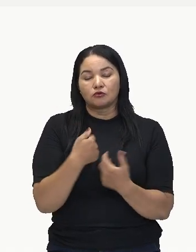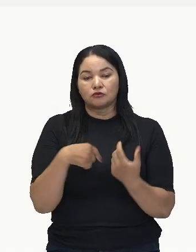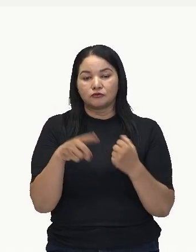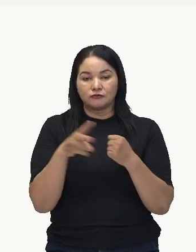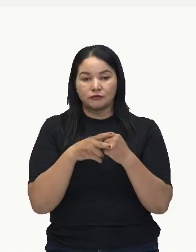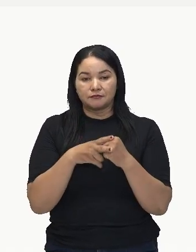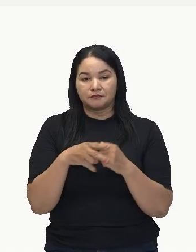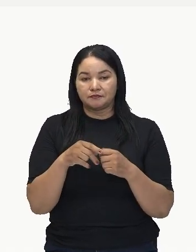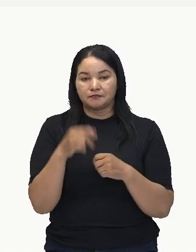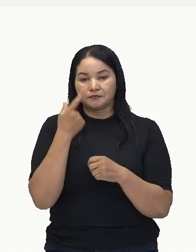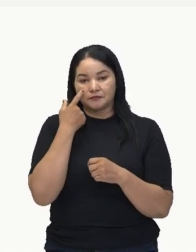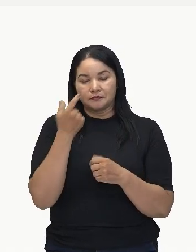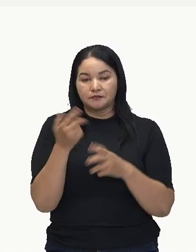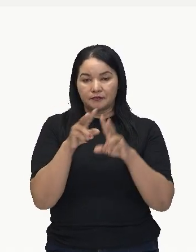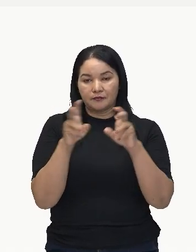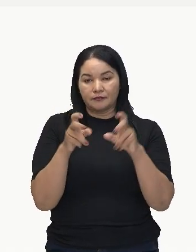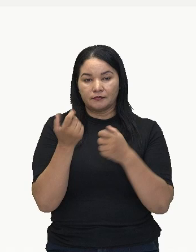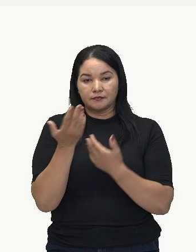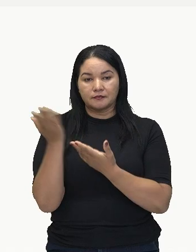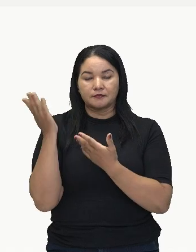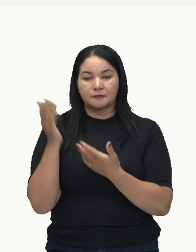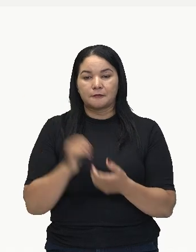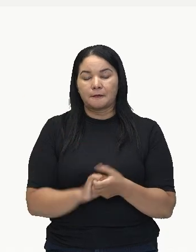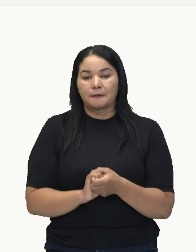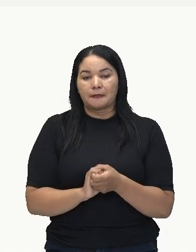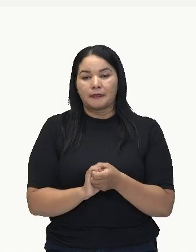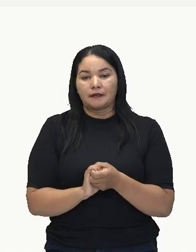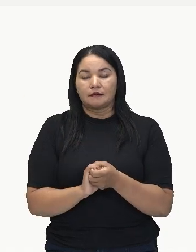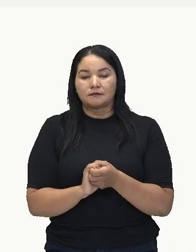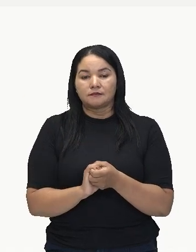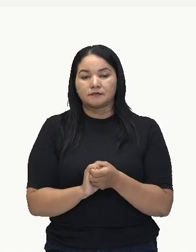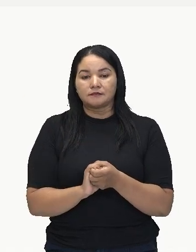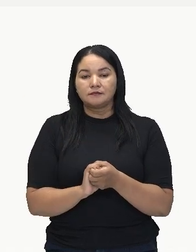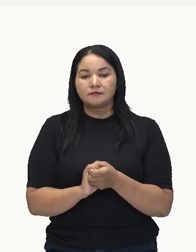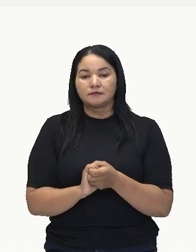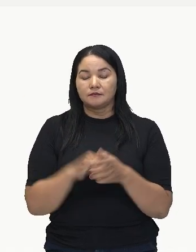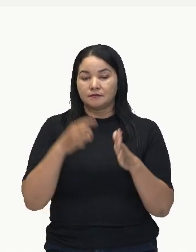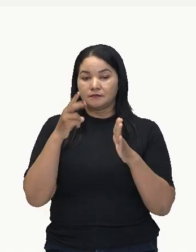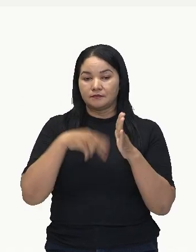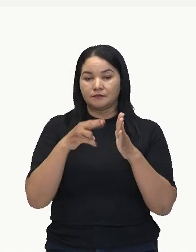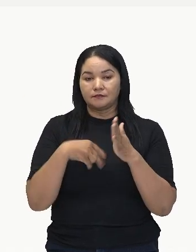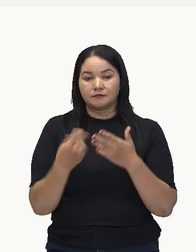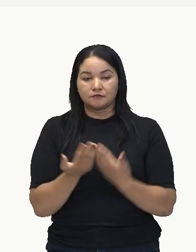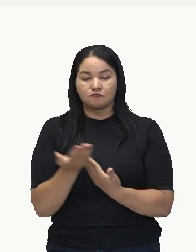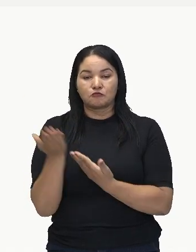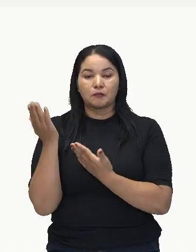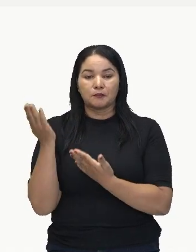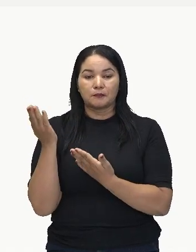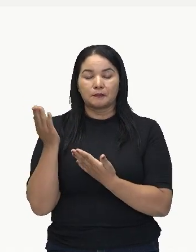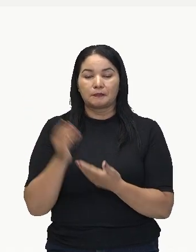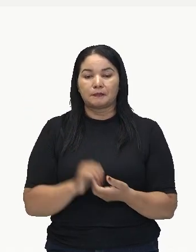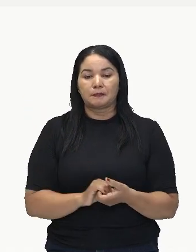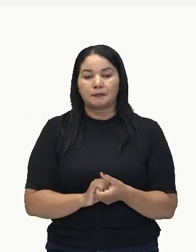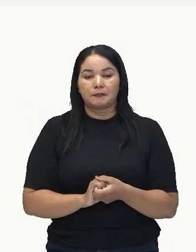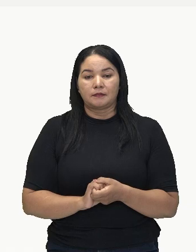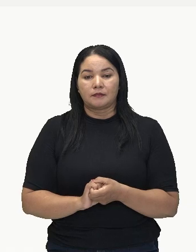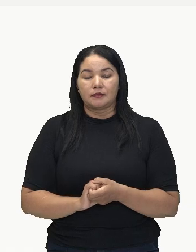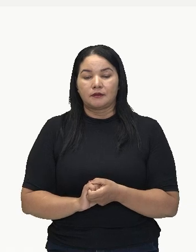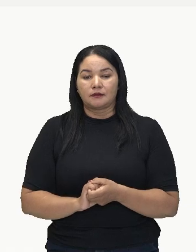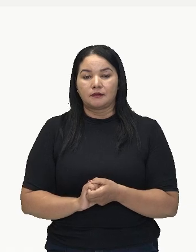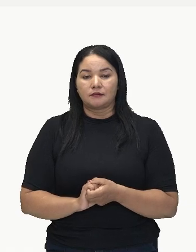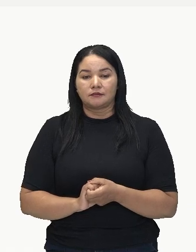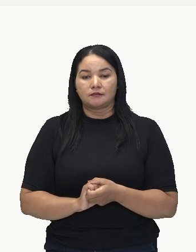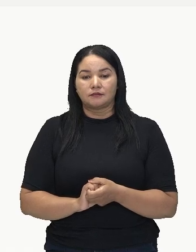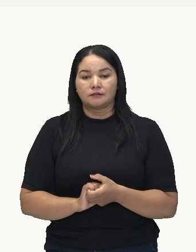los pronombres em relação ao verbo. Em regra general, os pronombres complemento, como já visto, van delante del verbo.